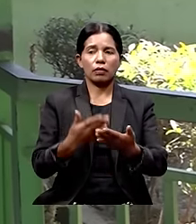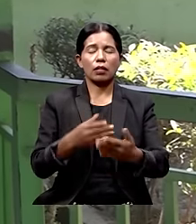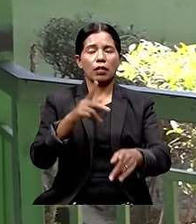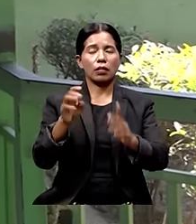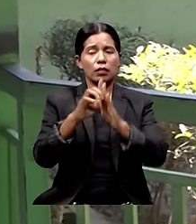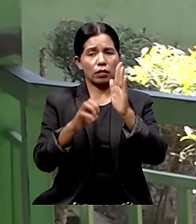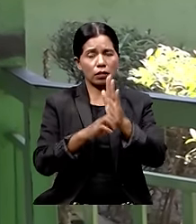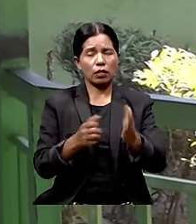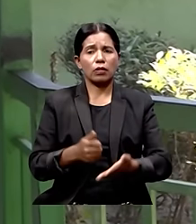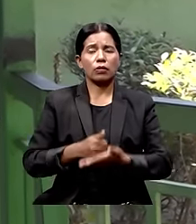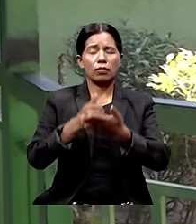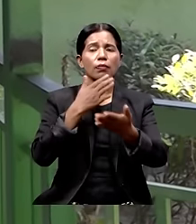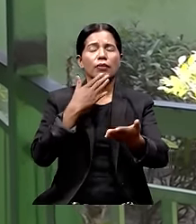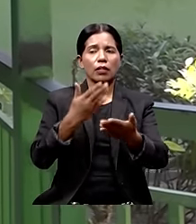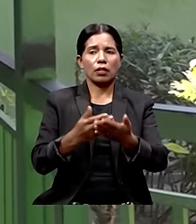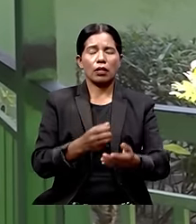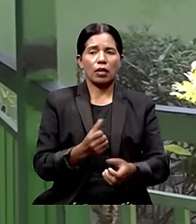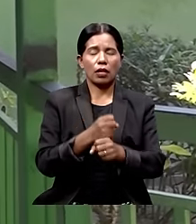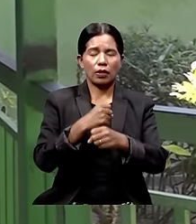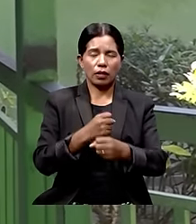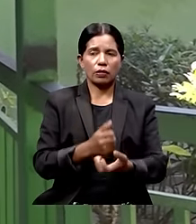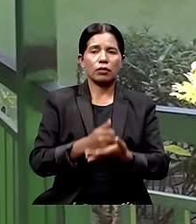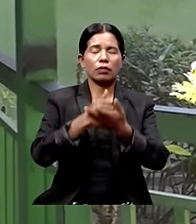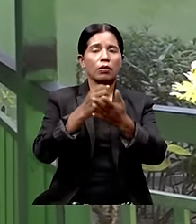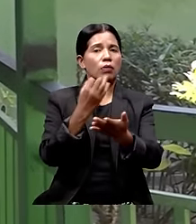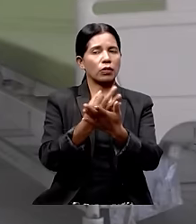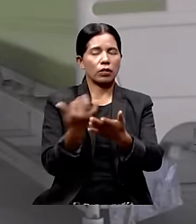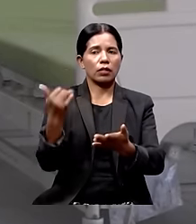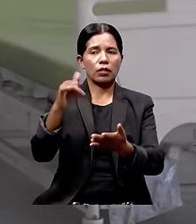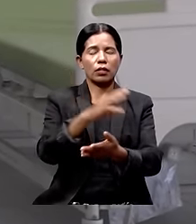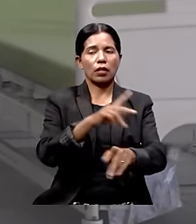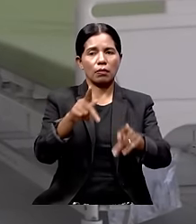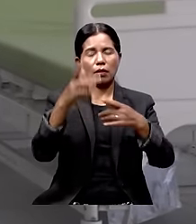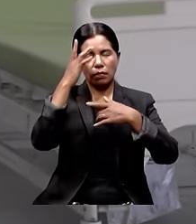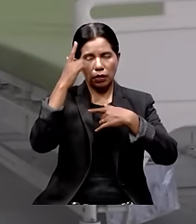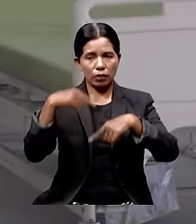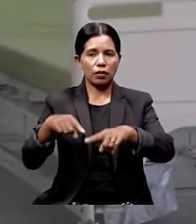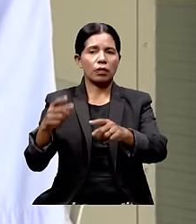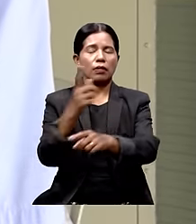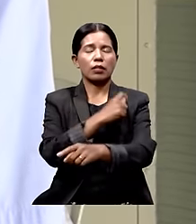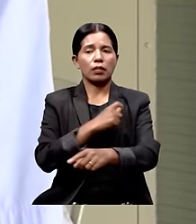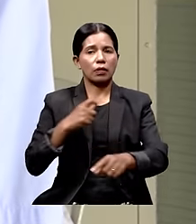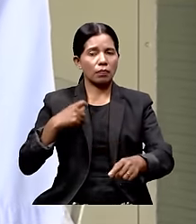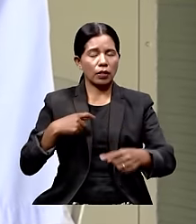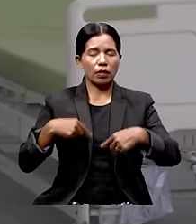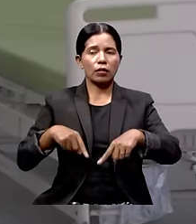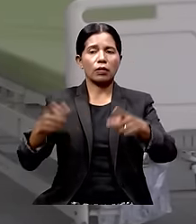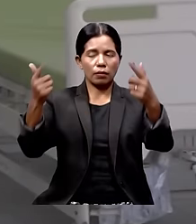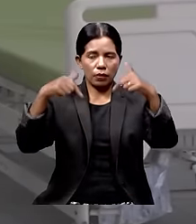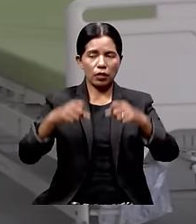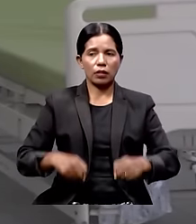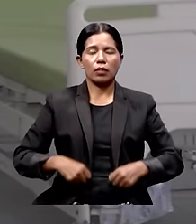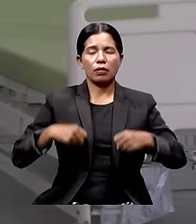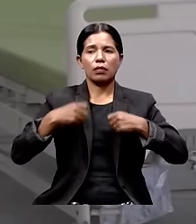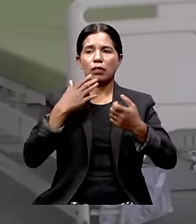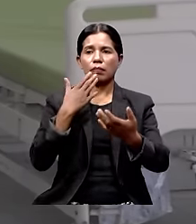ne hodigno li husi trata viaze no acomodação sira durante paciente halo tratamento to fila mai ho condição saúde ne